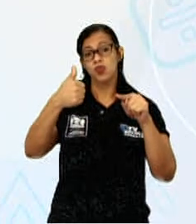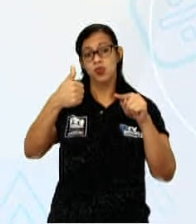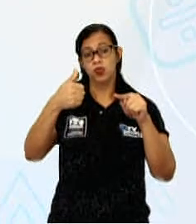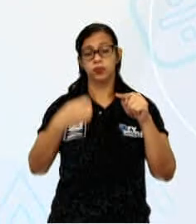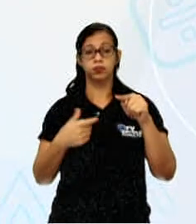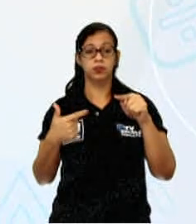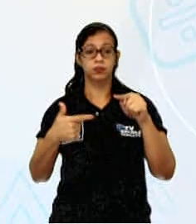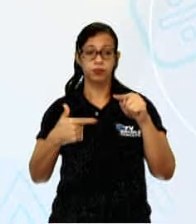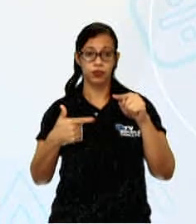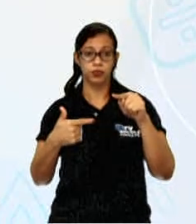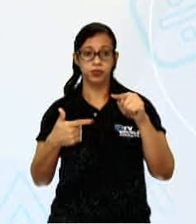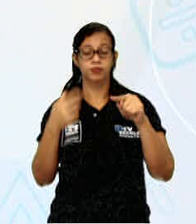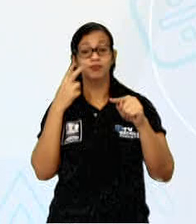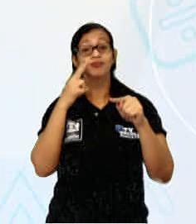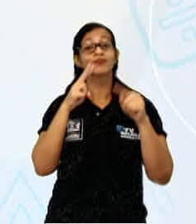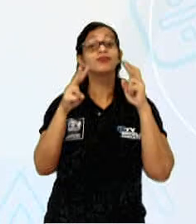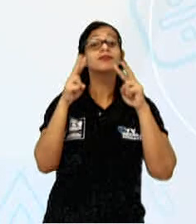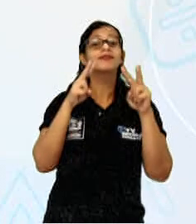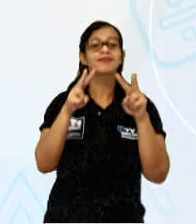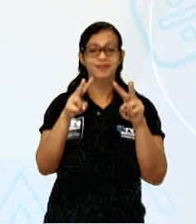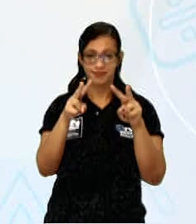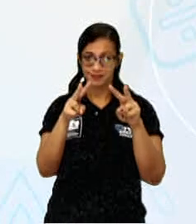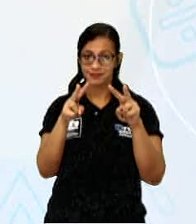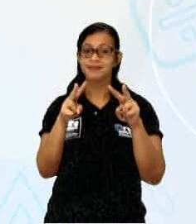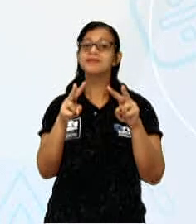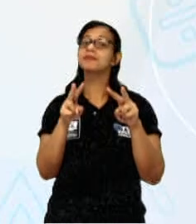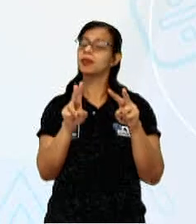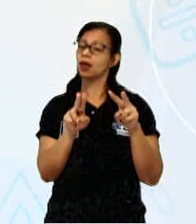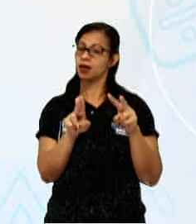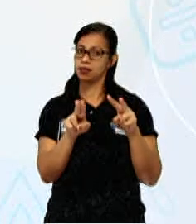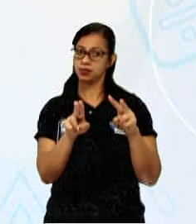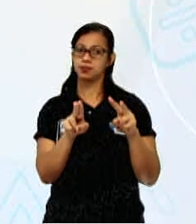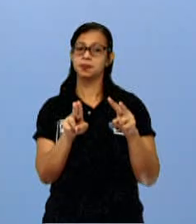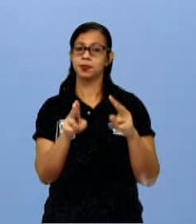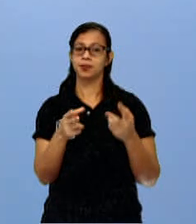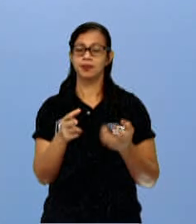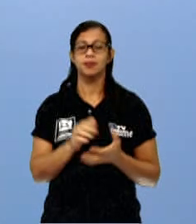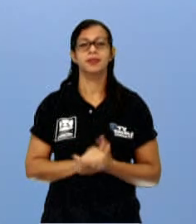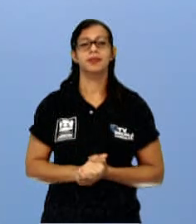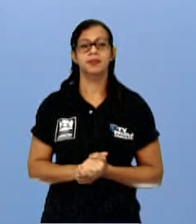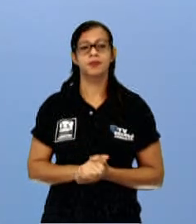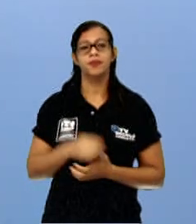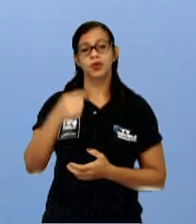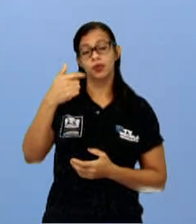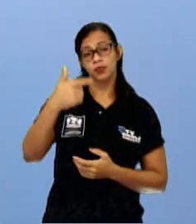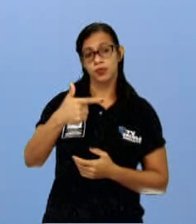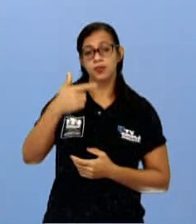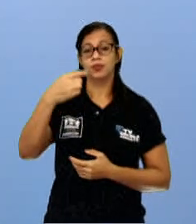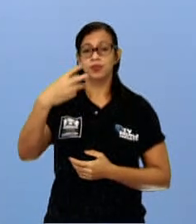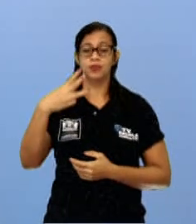olha aqui gente o valor foi igual a parcela não utilizada 235